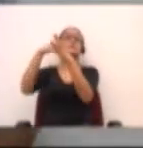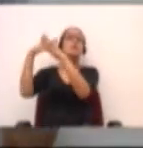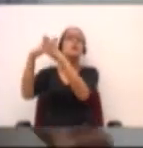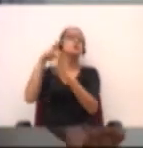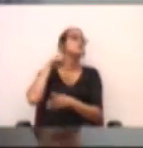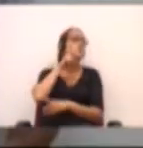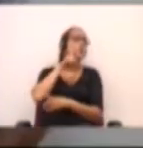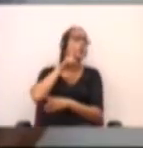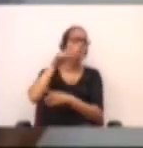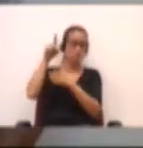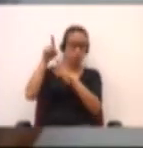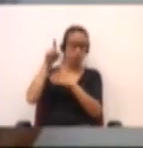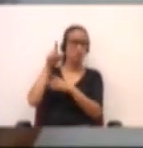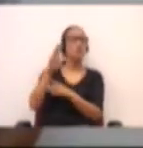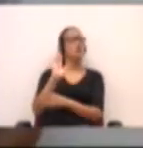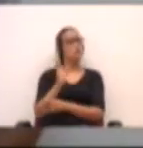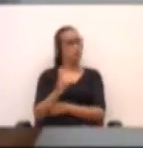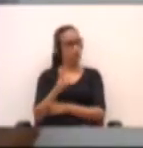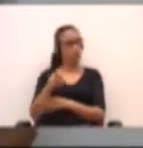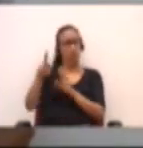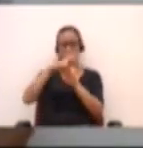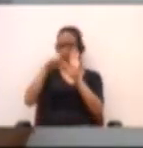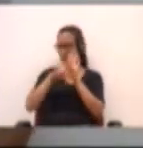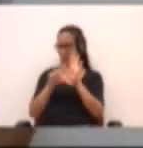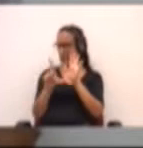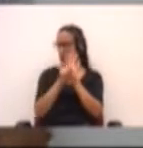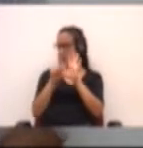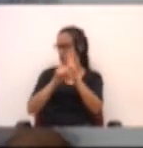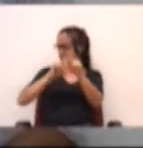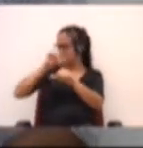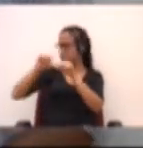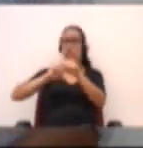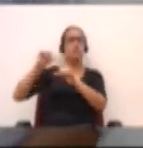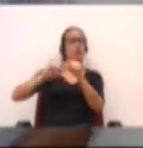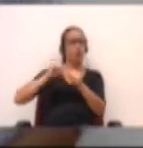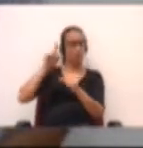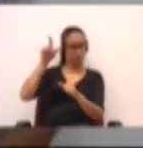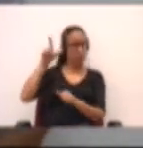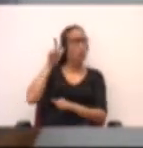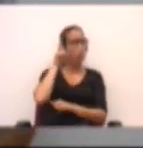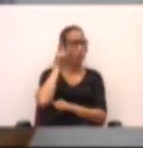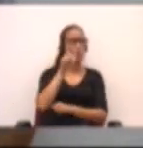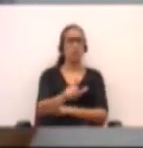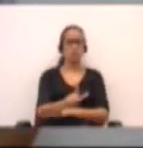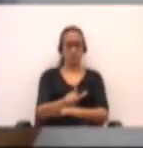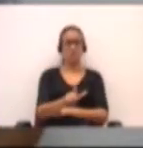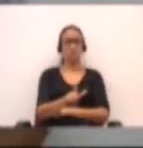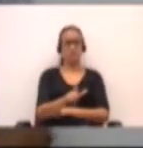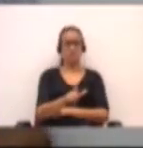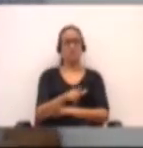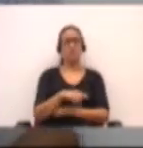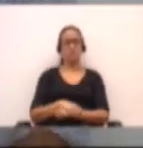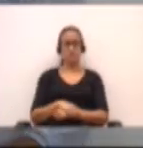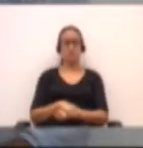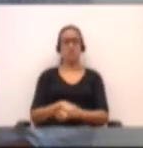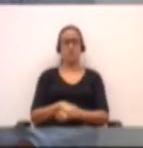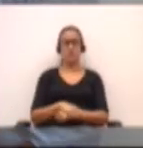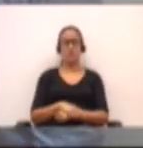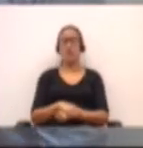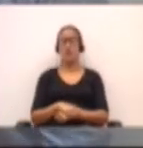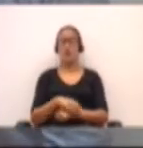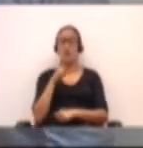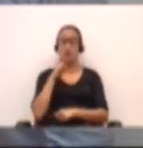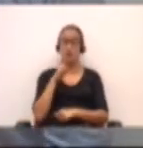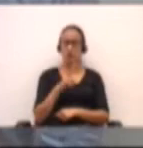é claro. Aquilo que nós vemos como nos filmes de Bang Bang, como o Far West, que significa na tradução